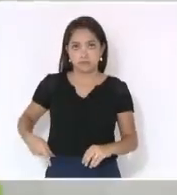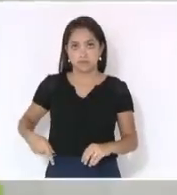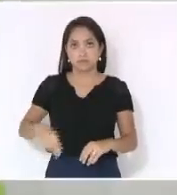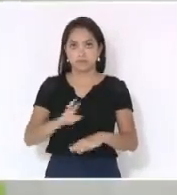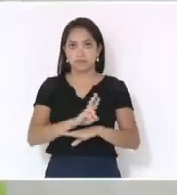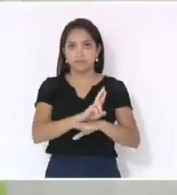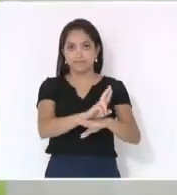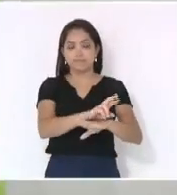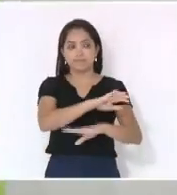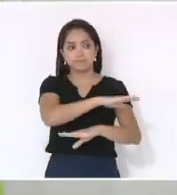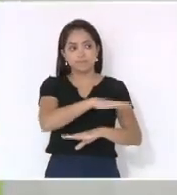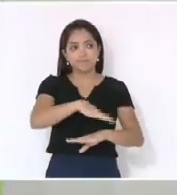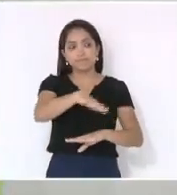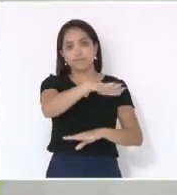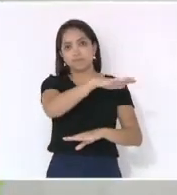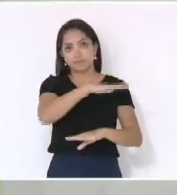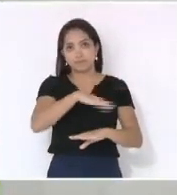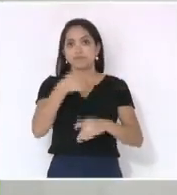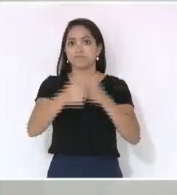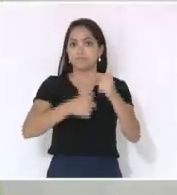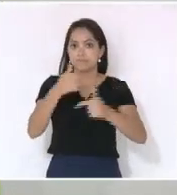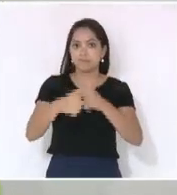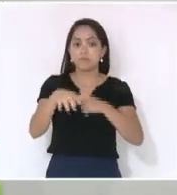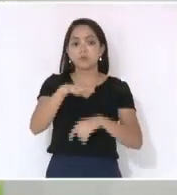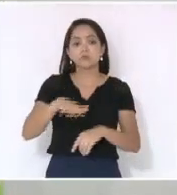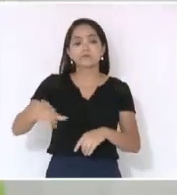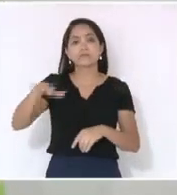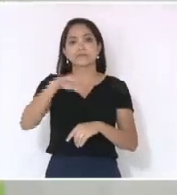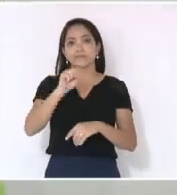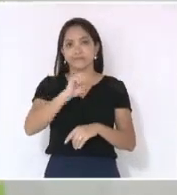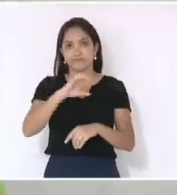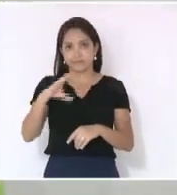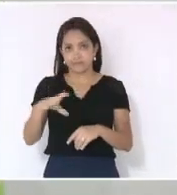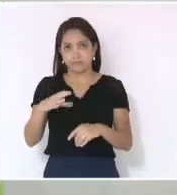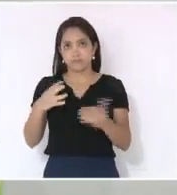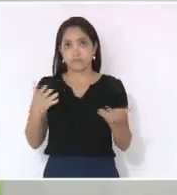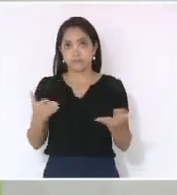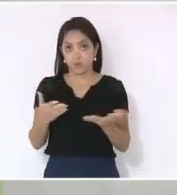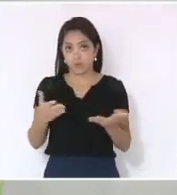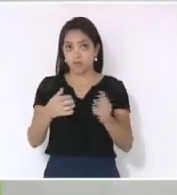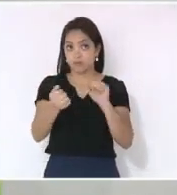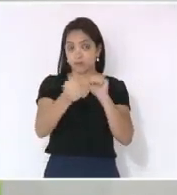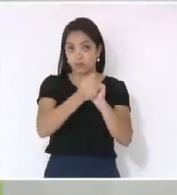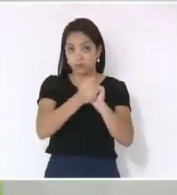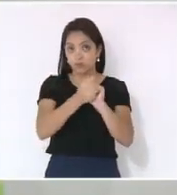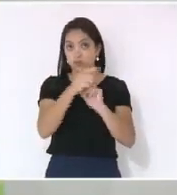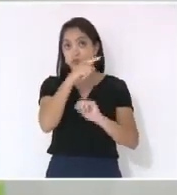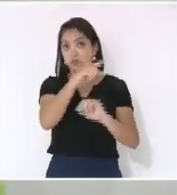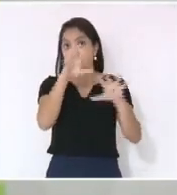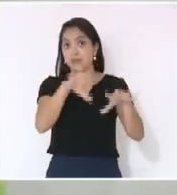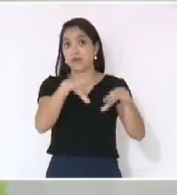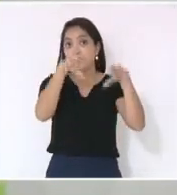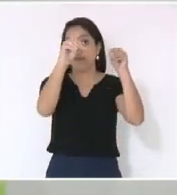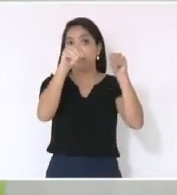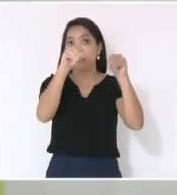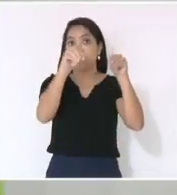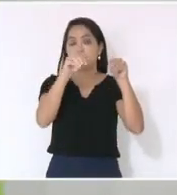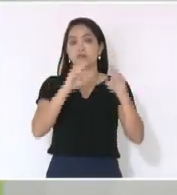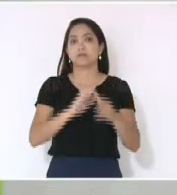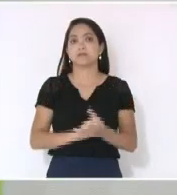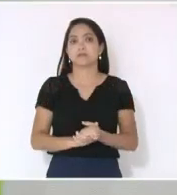e trabalha por toda Santa Catarina. Deputado Silvio, nós vamos estar juntos lá na Feira dos Móveis, né? É